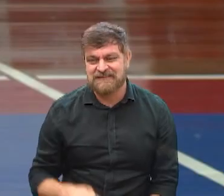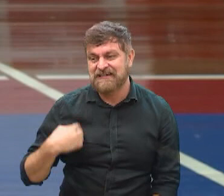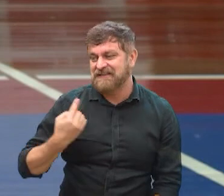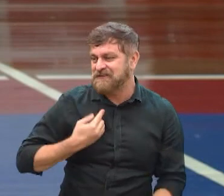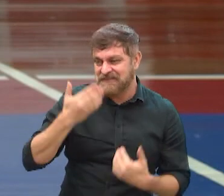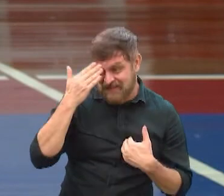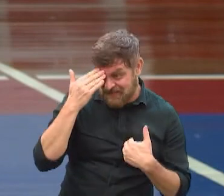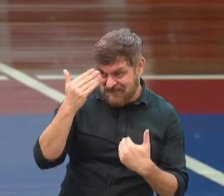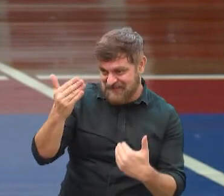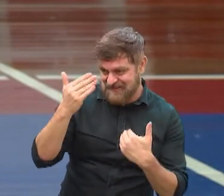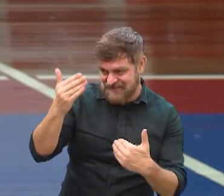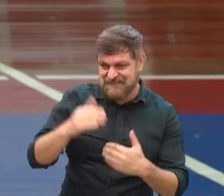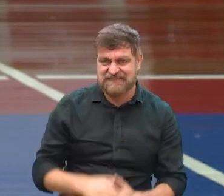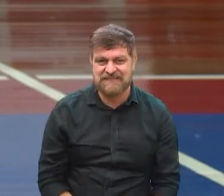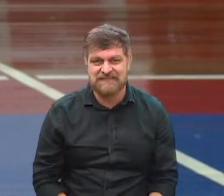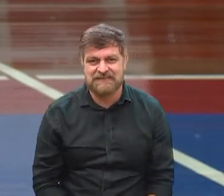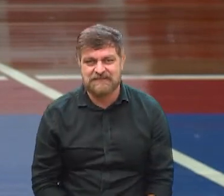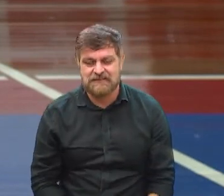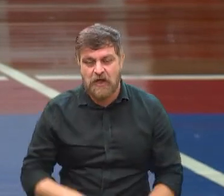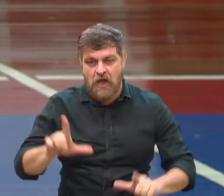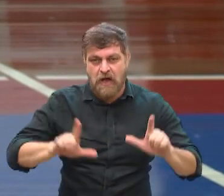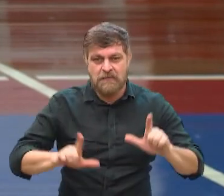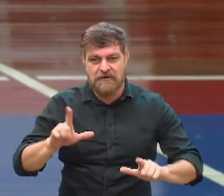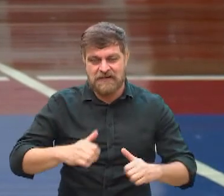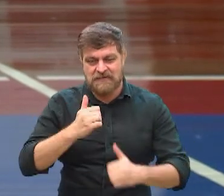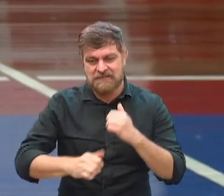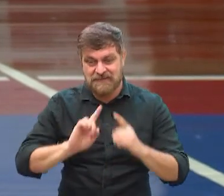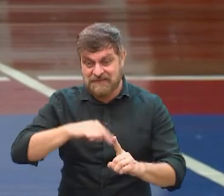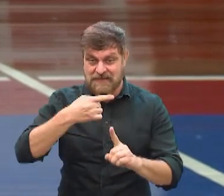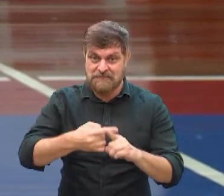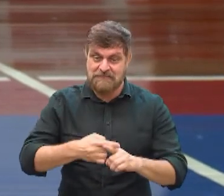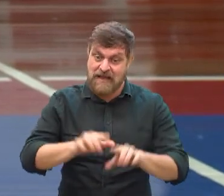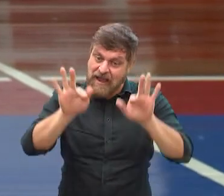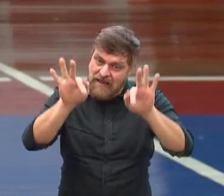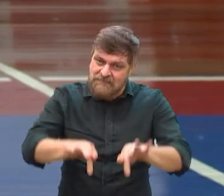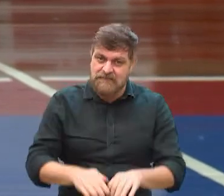aqui agradecemos, então, Jani. O programa Mais Esportes fica